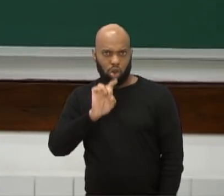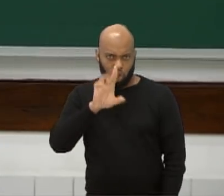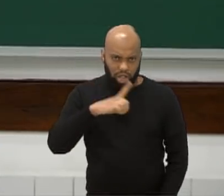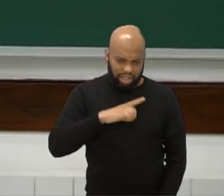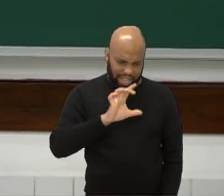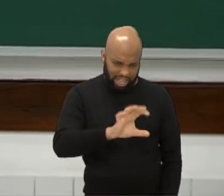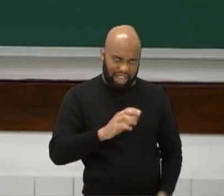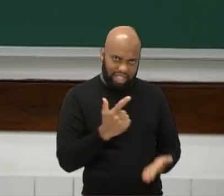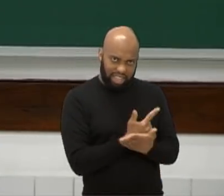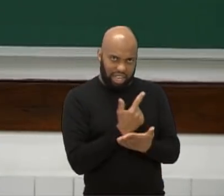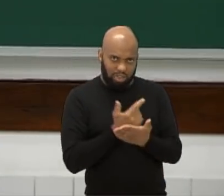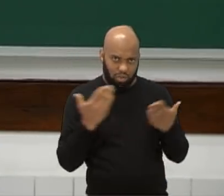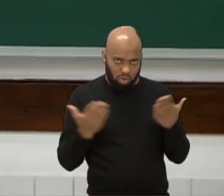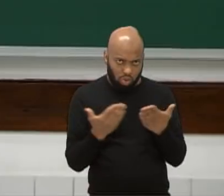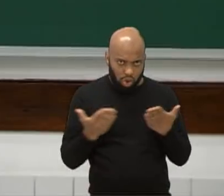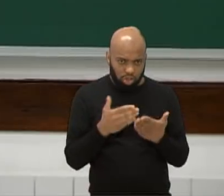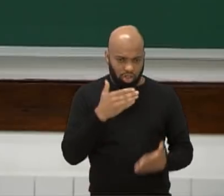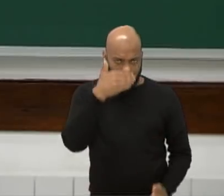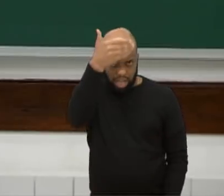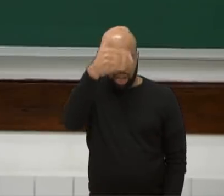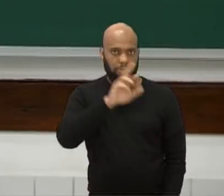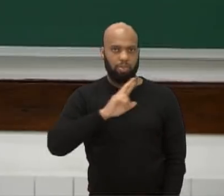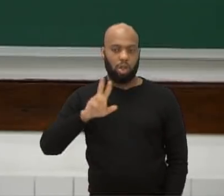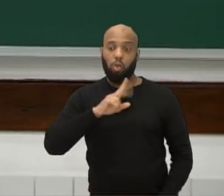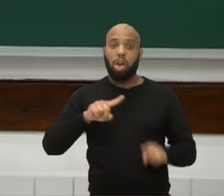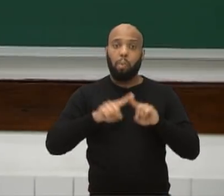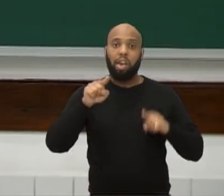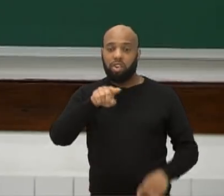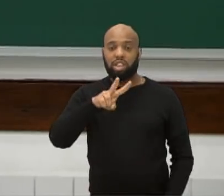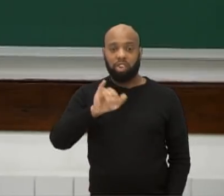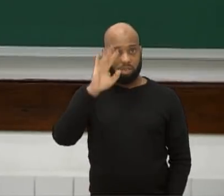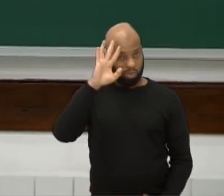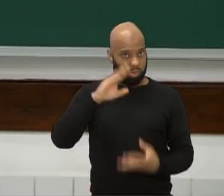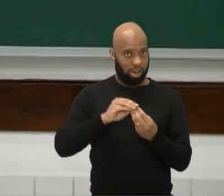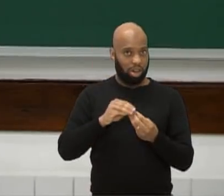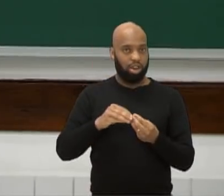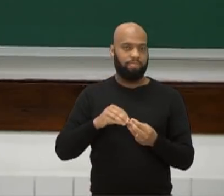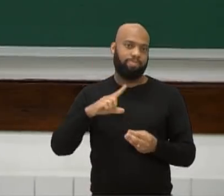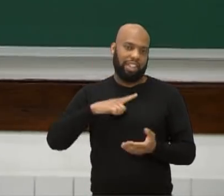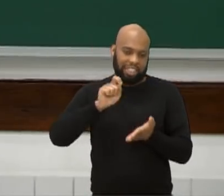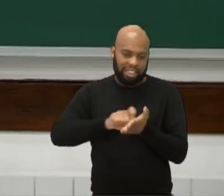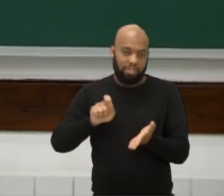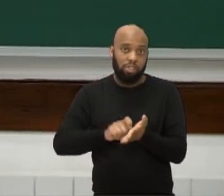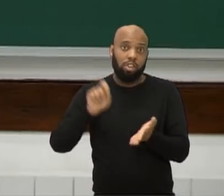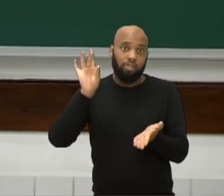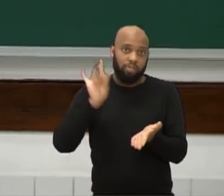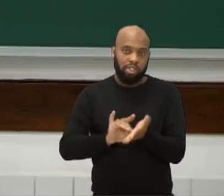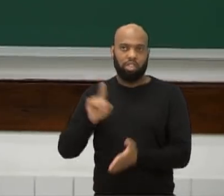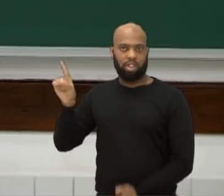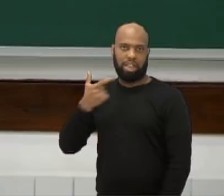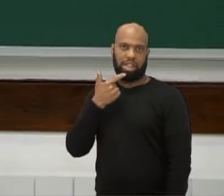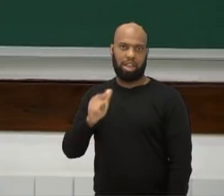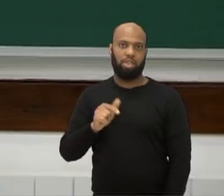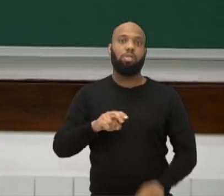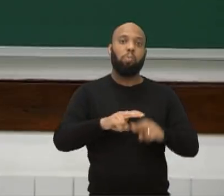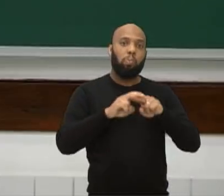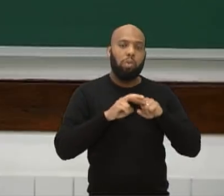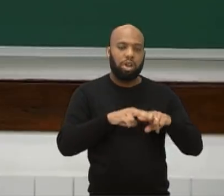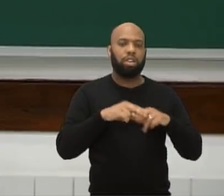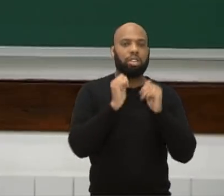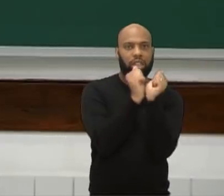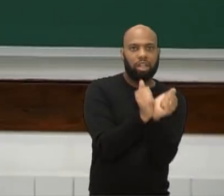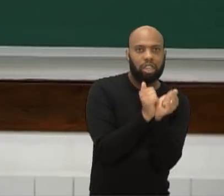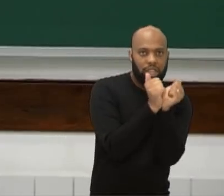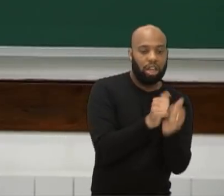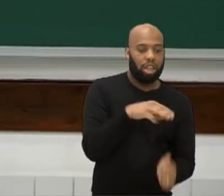livro hoje em árabe, mas para você entender que originalmente foi escrito nesse idioma. Por conta disso, os